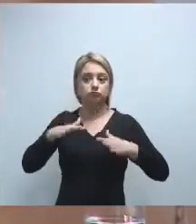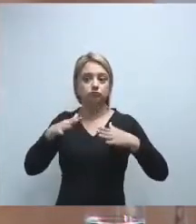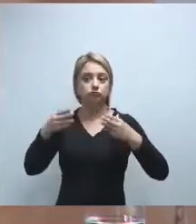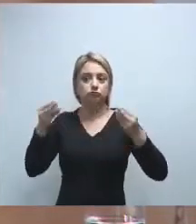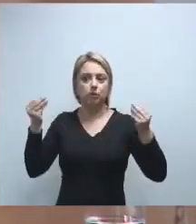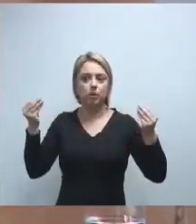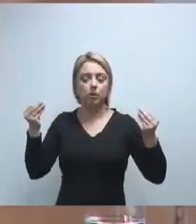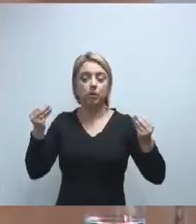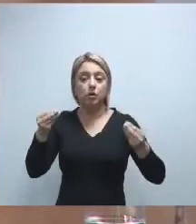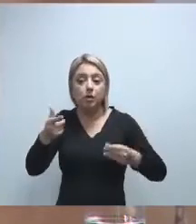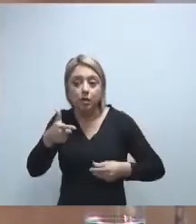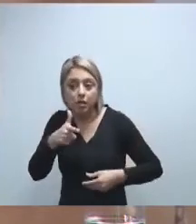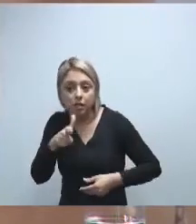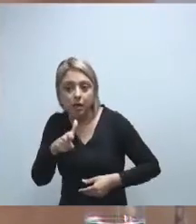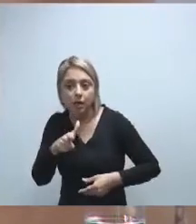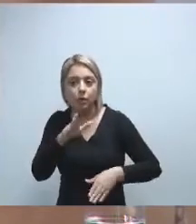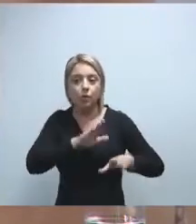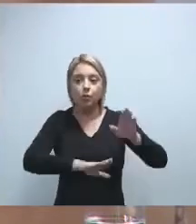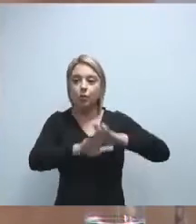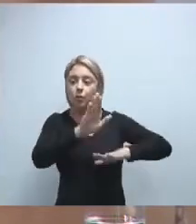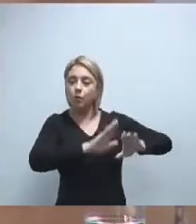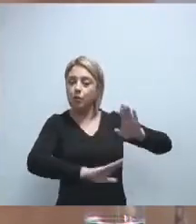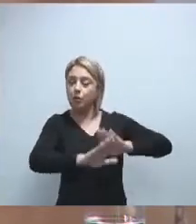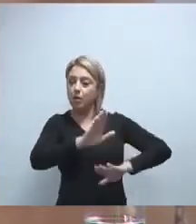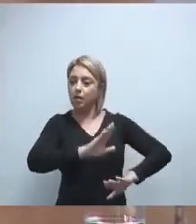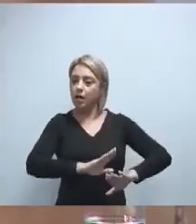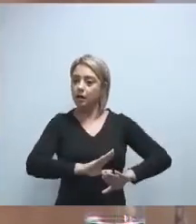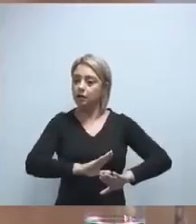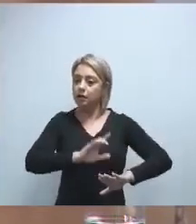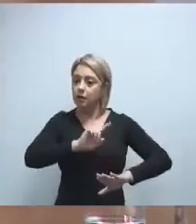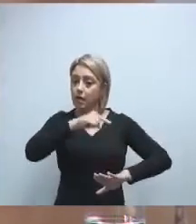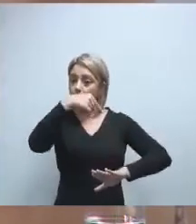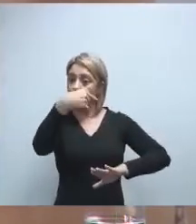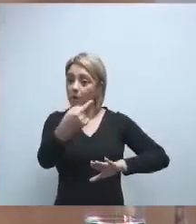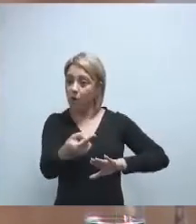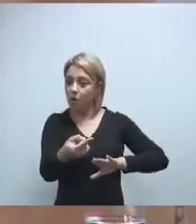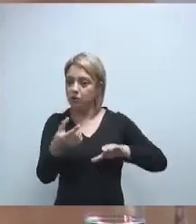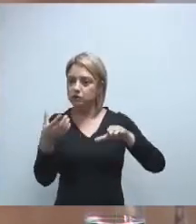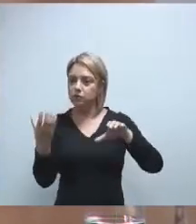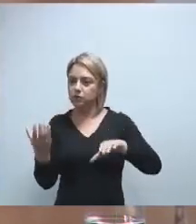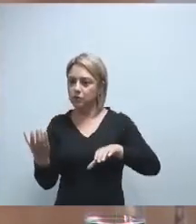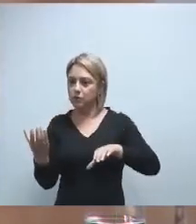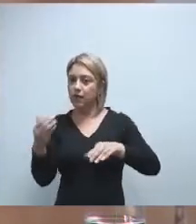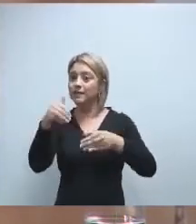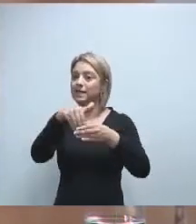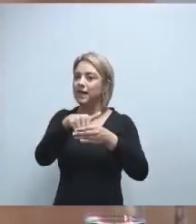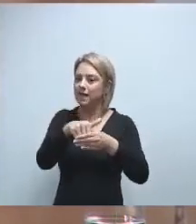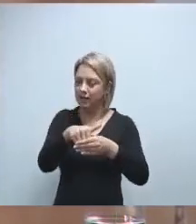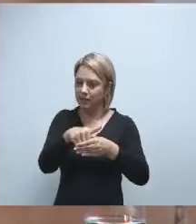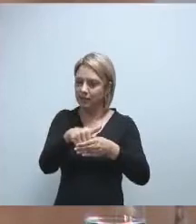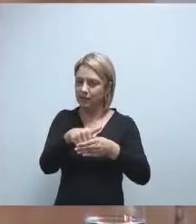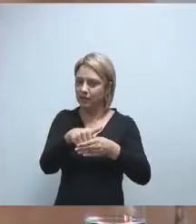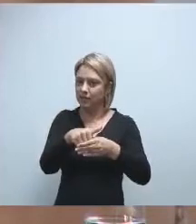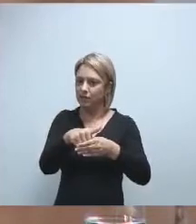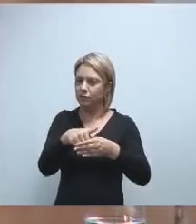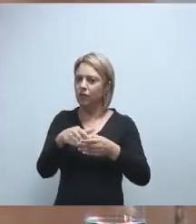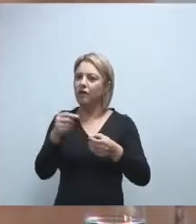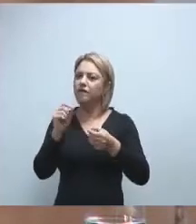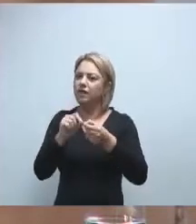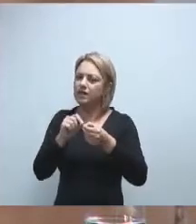sem a potência de vida é o próximo congresso nacional que vem aí poder tomar alguma